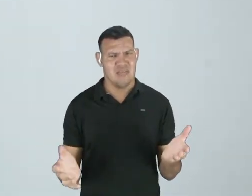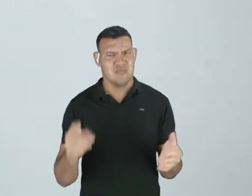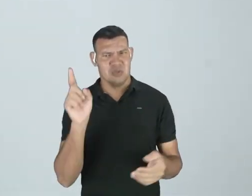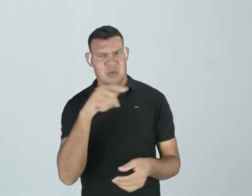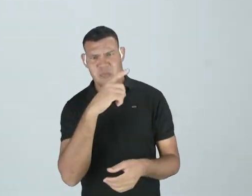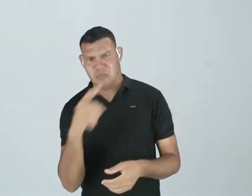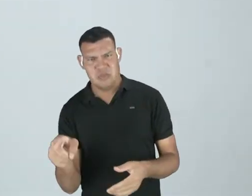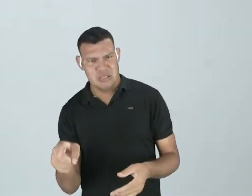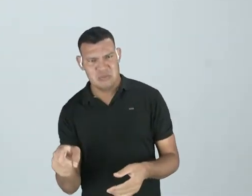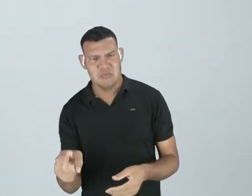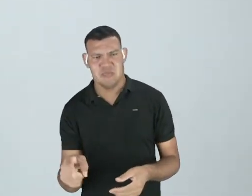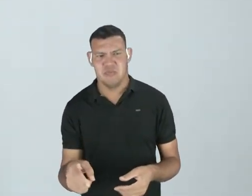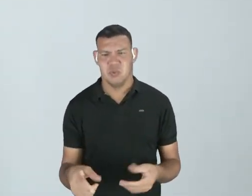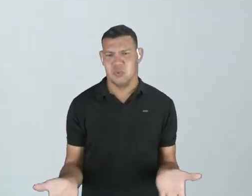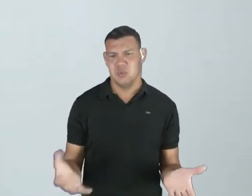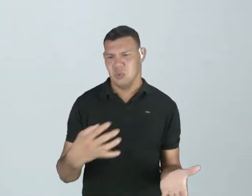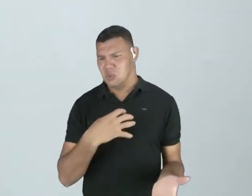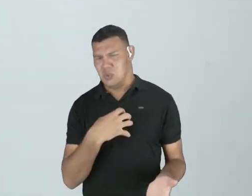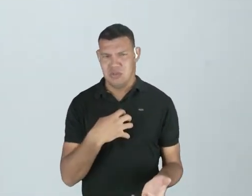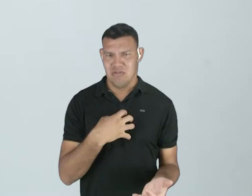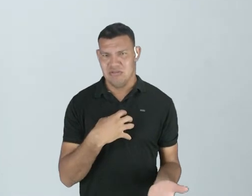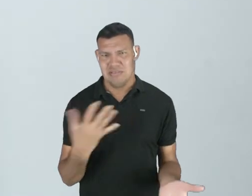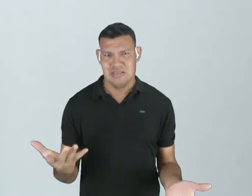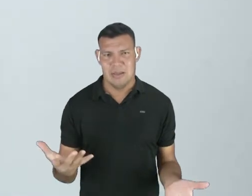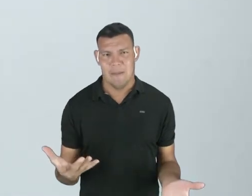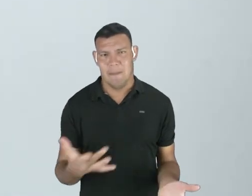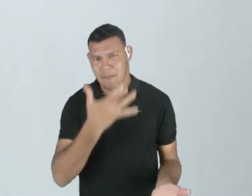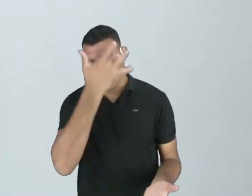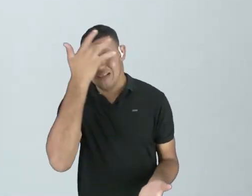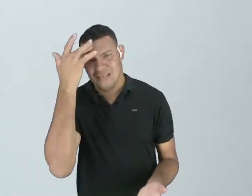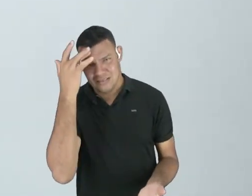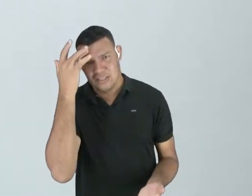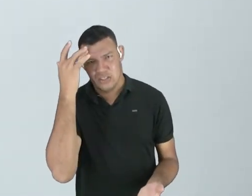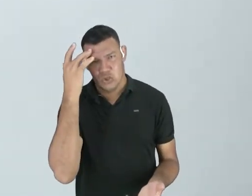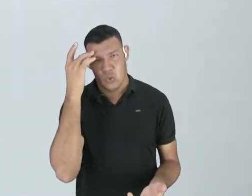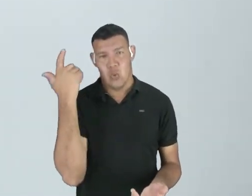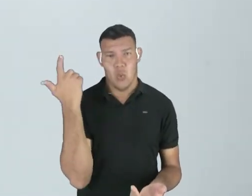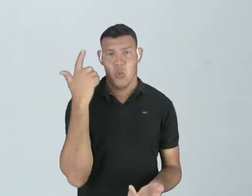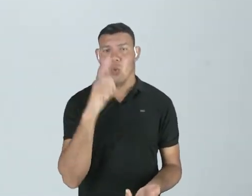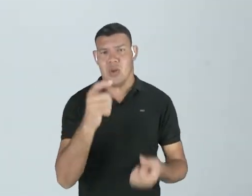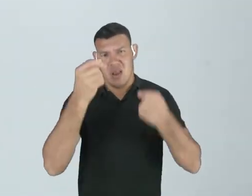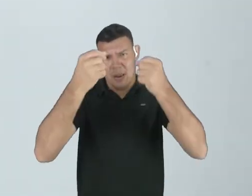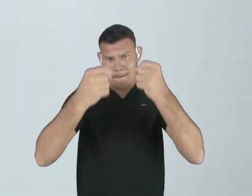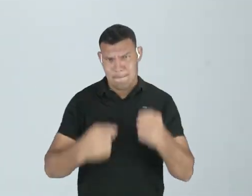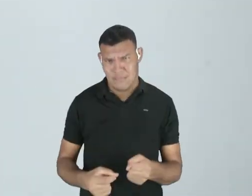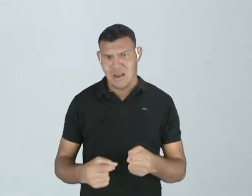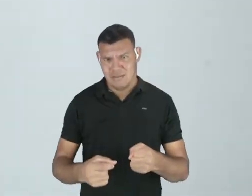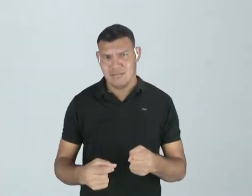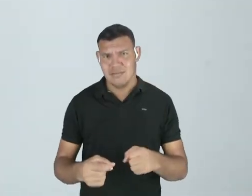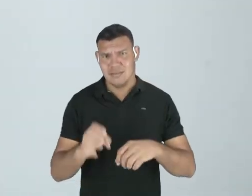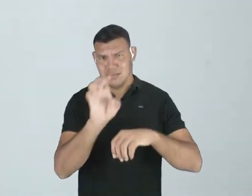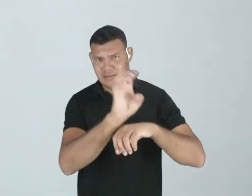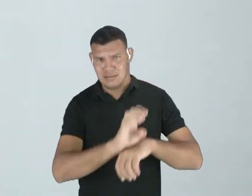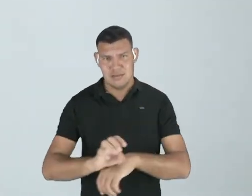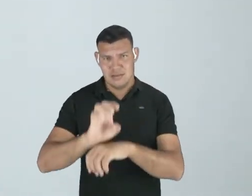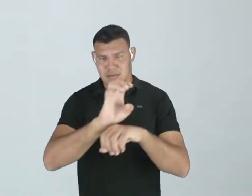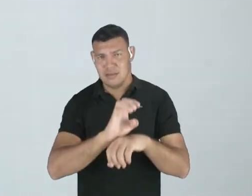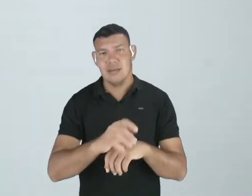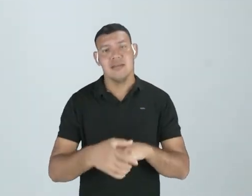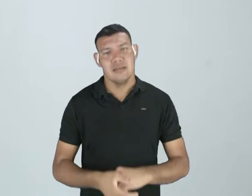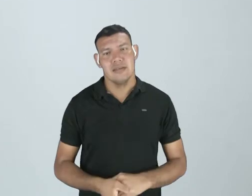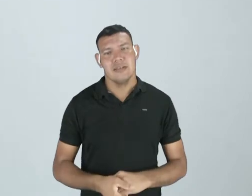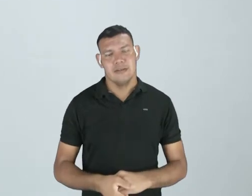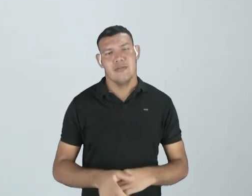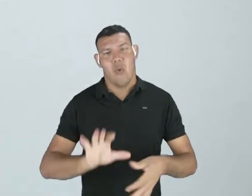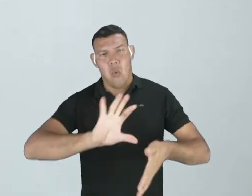de governo também. Porque, segundo ele, qualquer pessoa que chega a um poder, como um poder de Estado e de governo, ele acaba